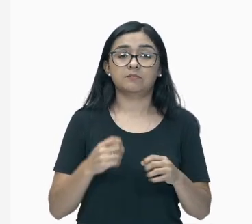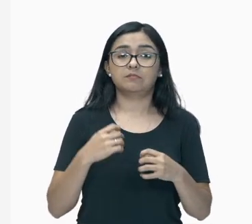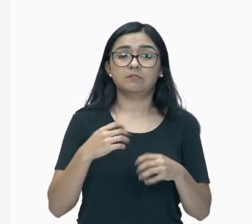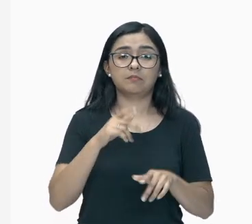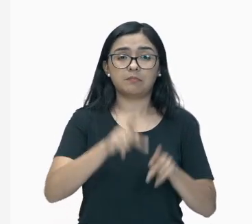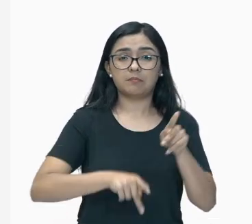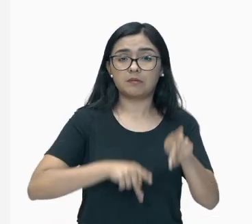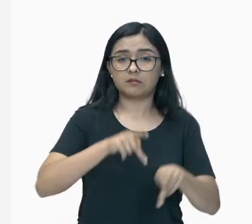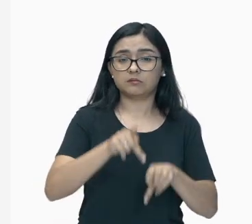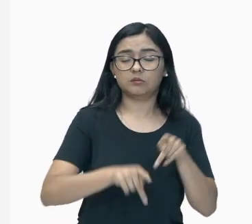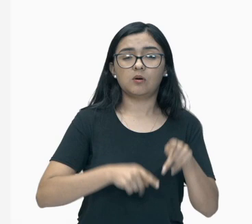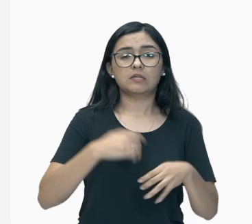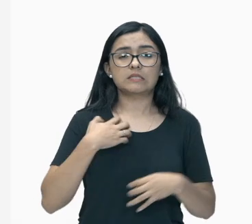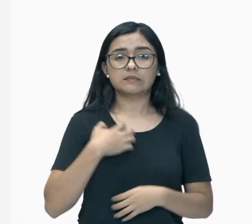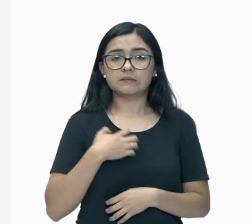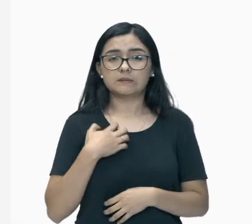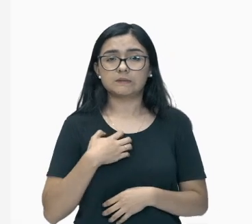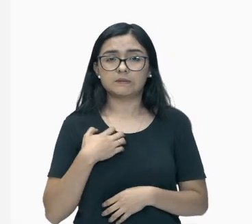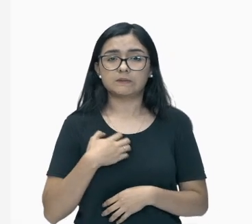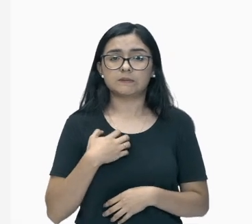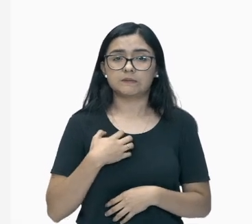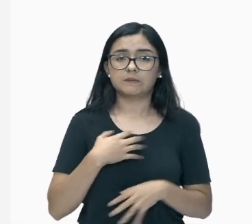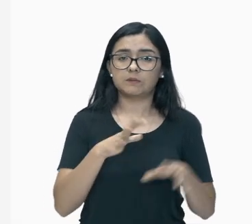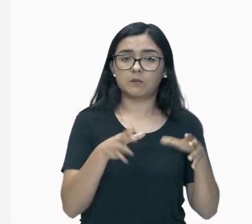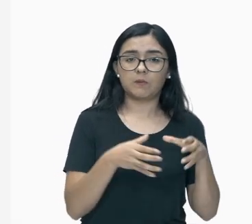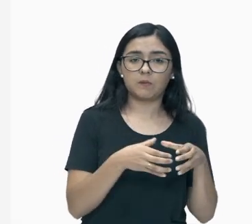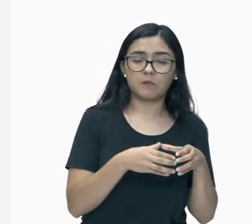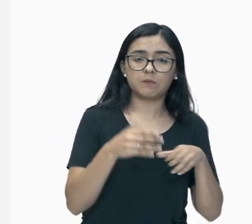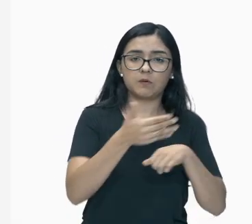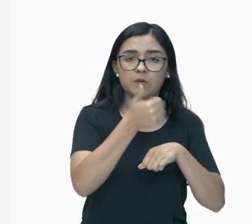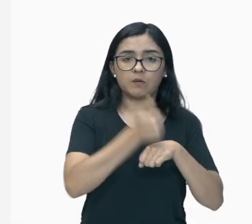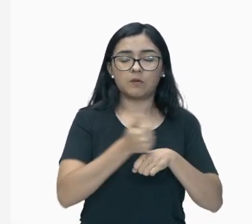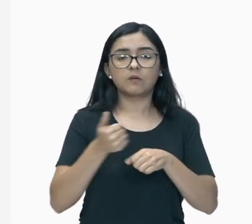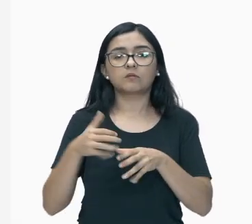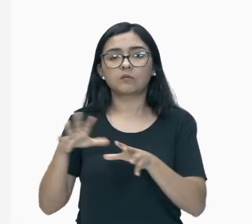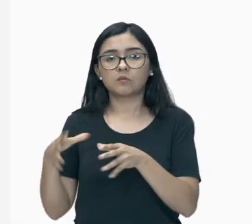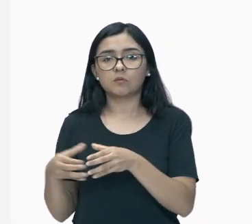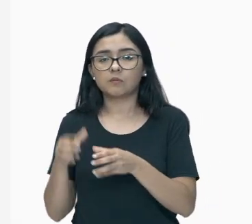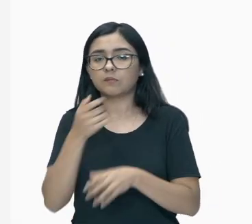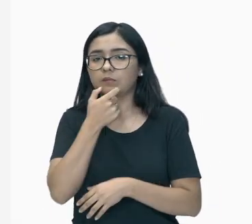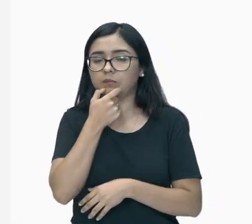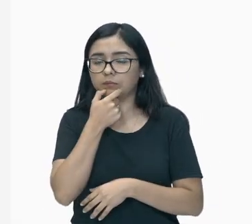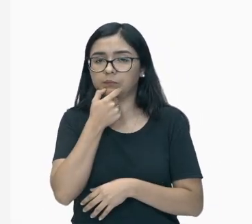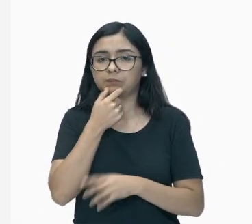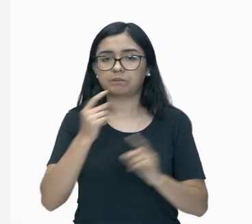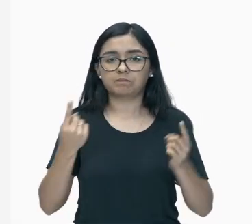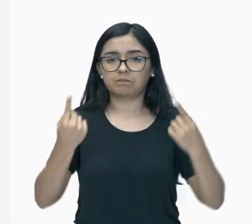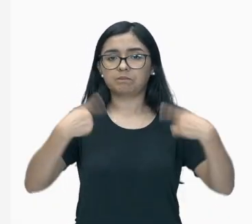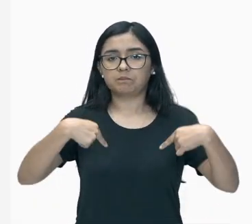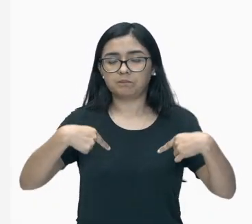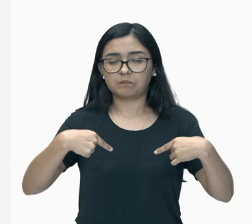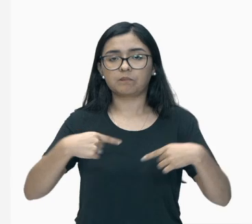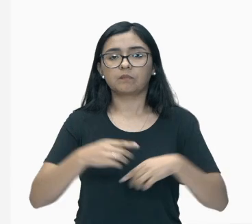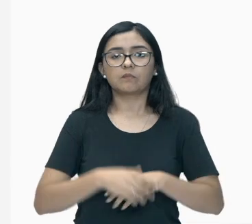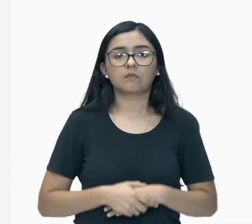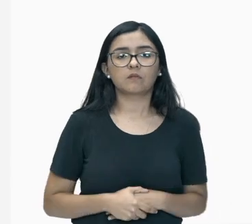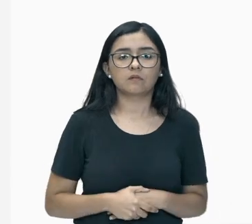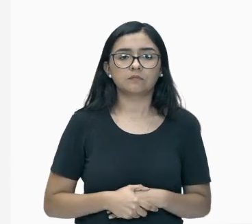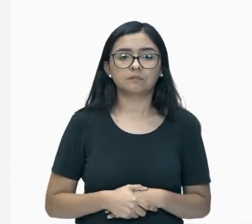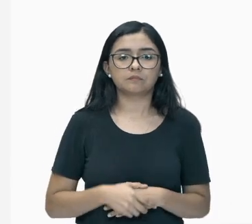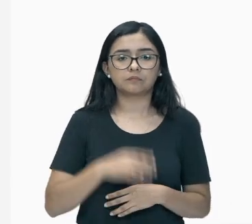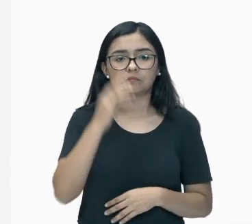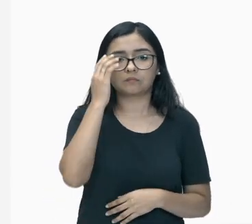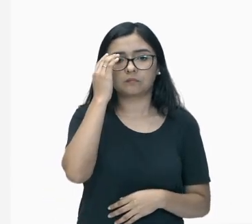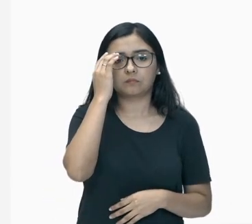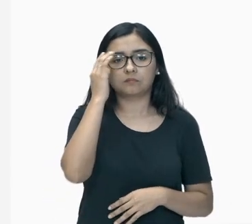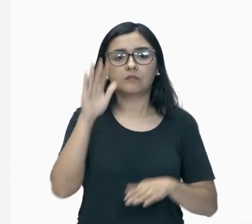ficassem acirrados entre colonos e metrópole. Massachusetts faz uma